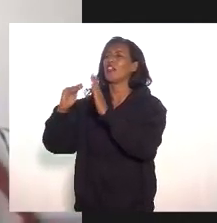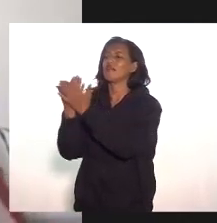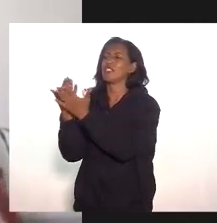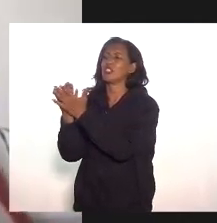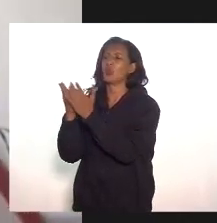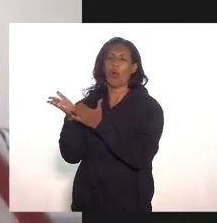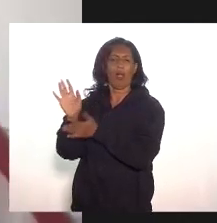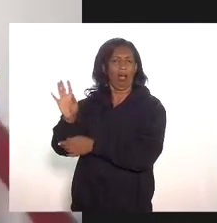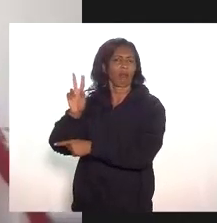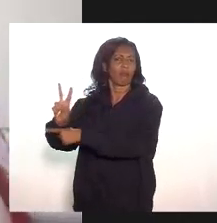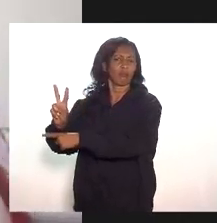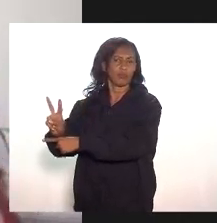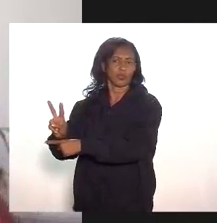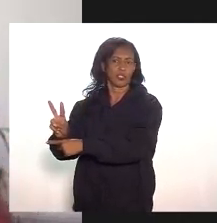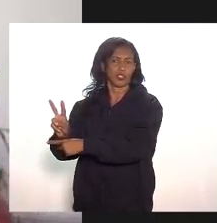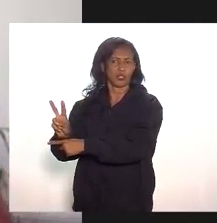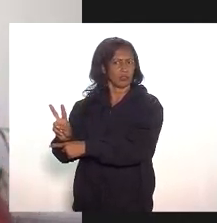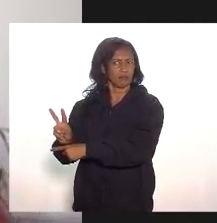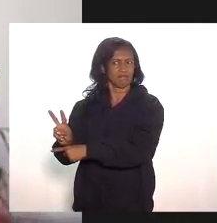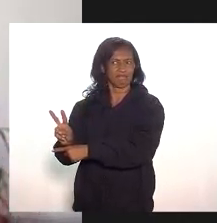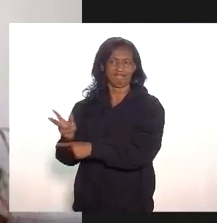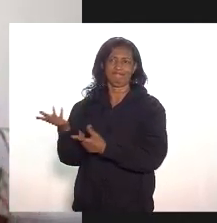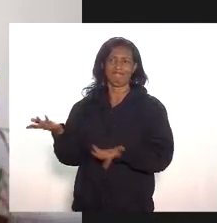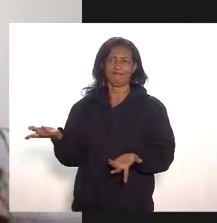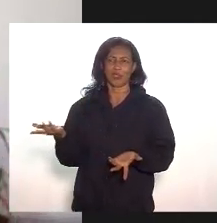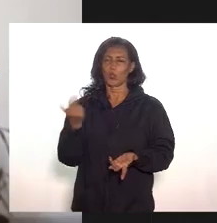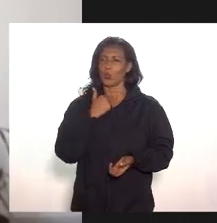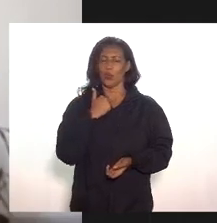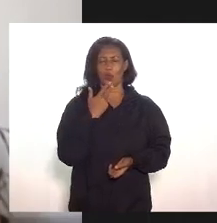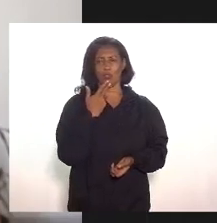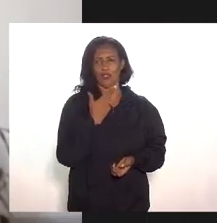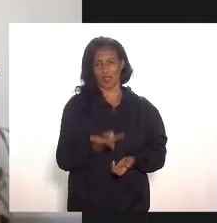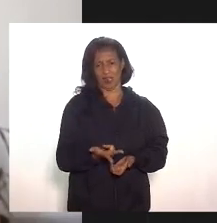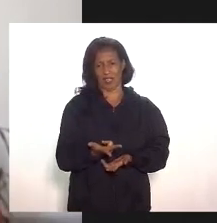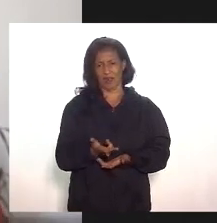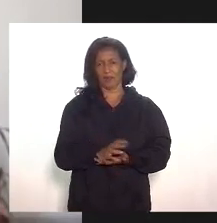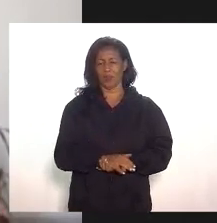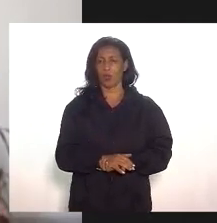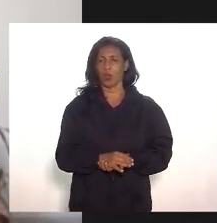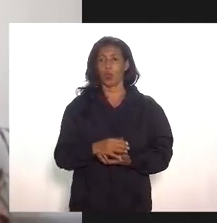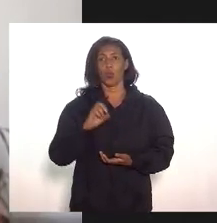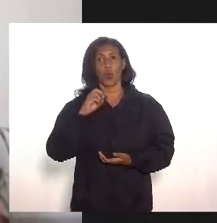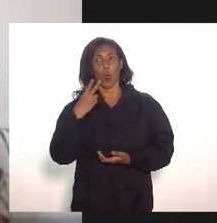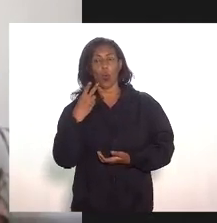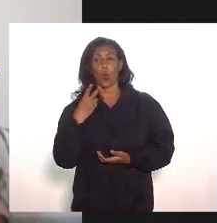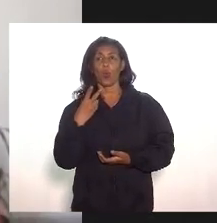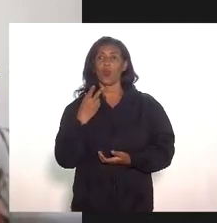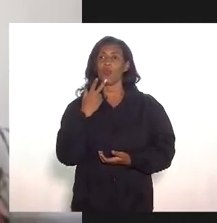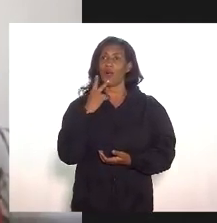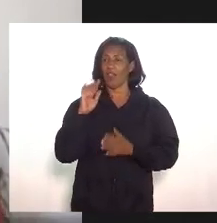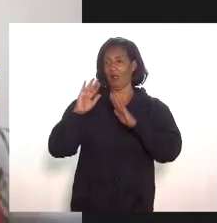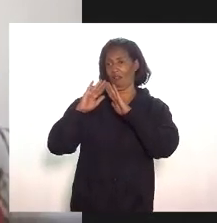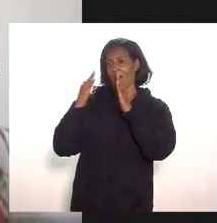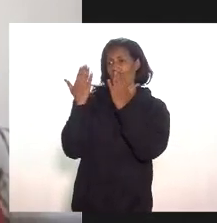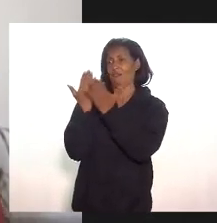fases de efeitos extremamente demagógicas que nós ouvimos. A escola tem que ser